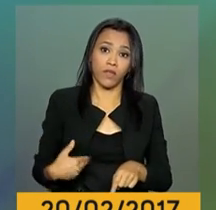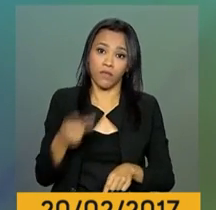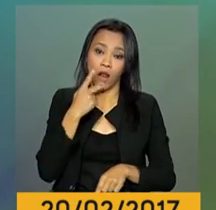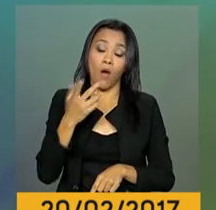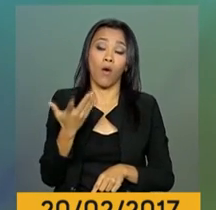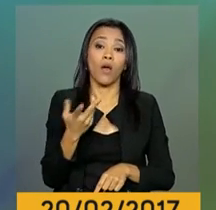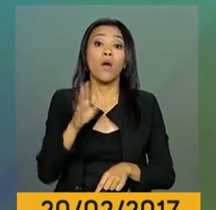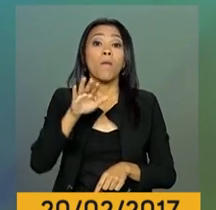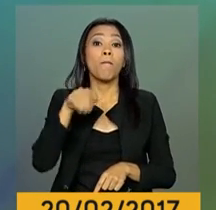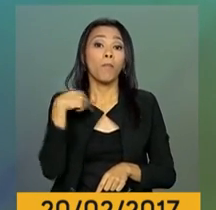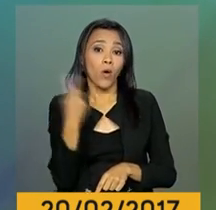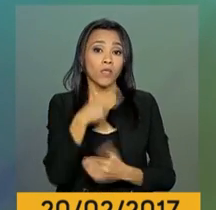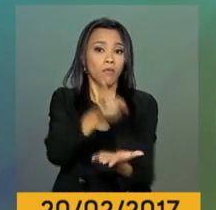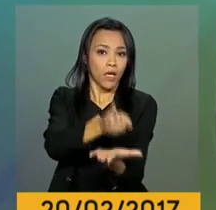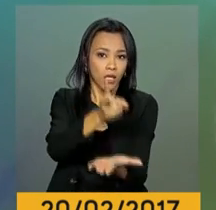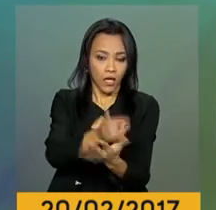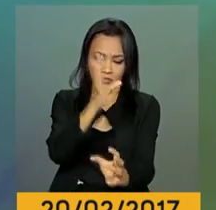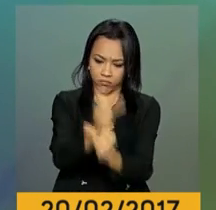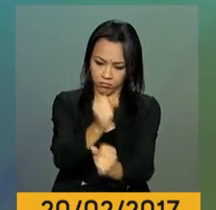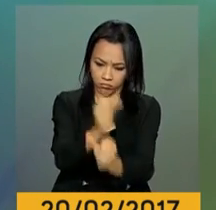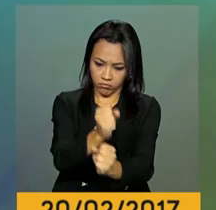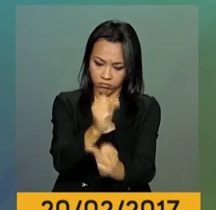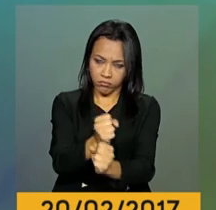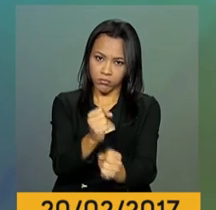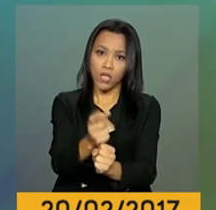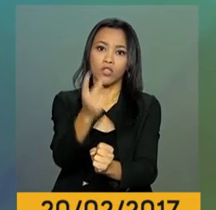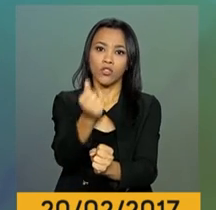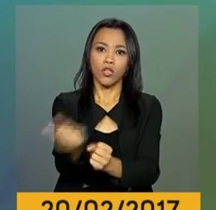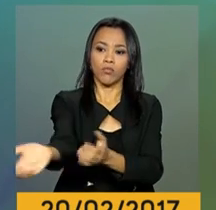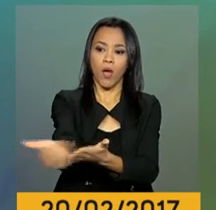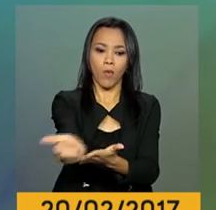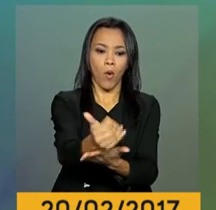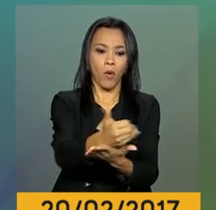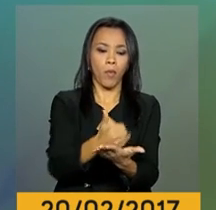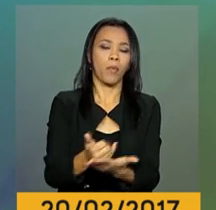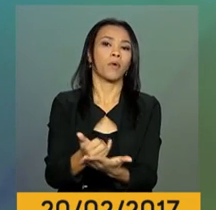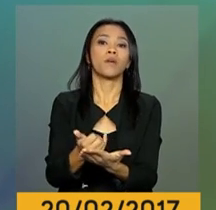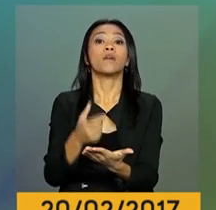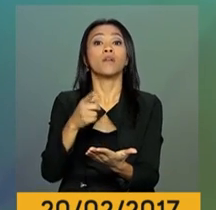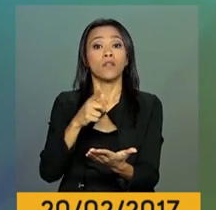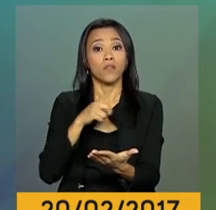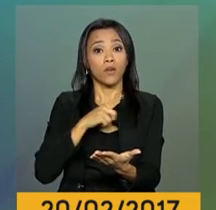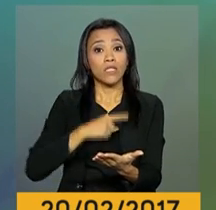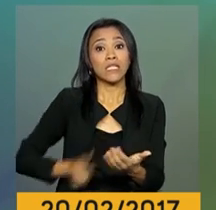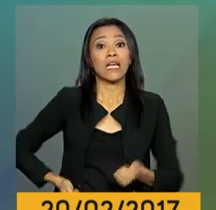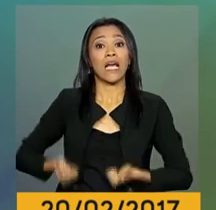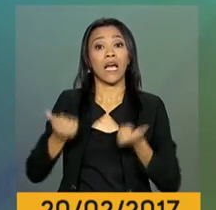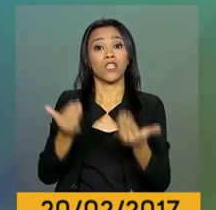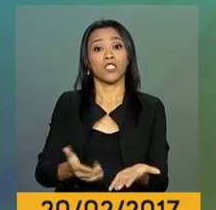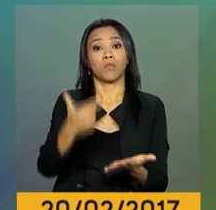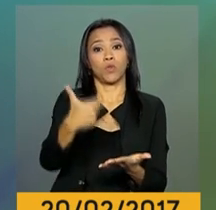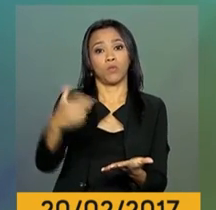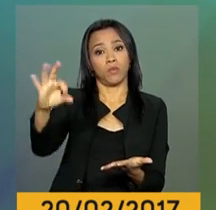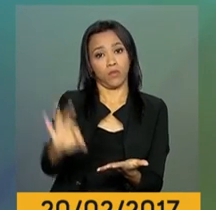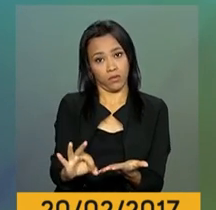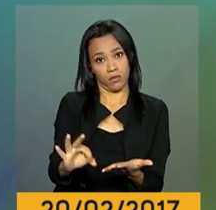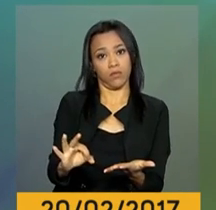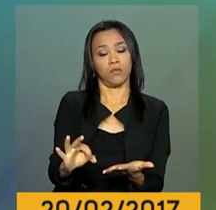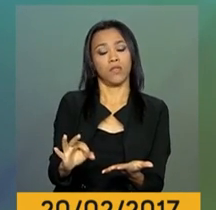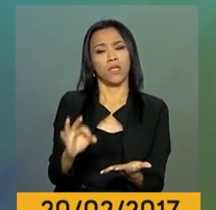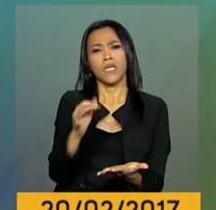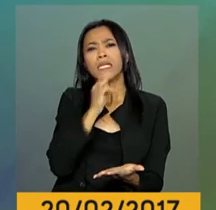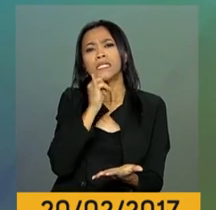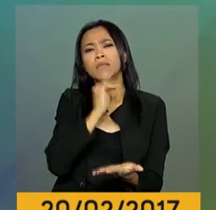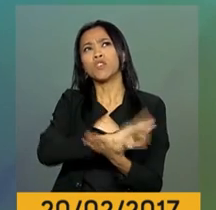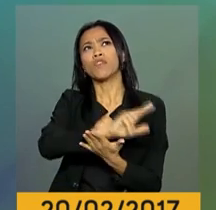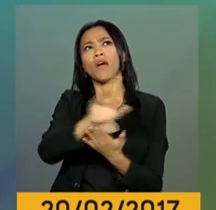mantermos a nossa contabilidade e recolhermos isso, nós gastamos 2% do nosso orçamento, quando daí deram exemplos de vários